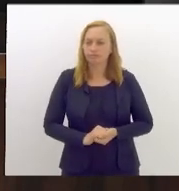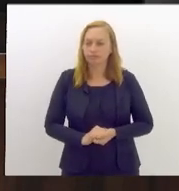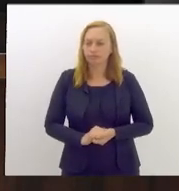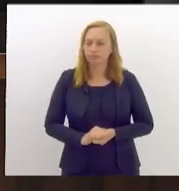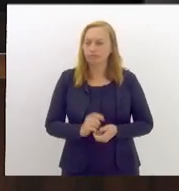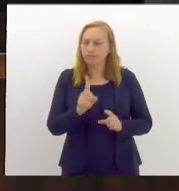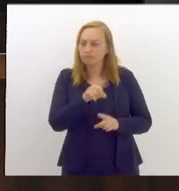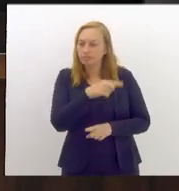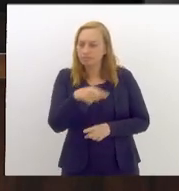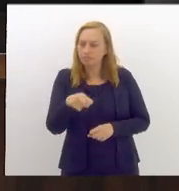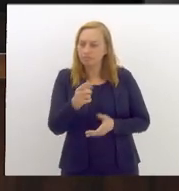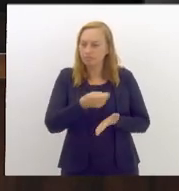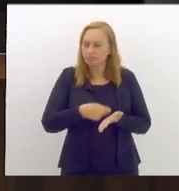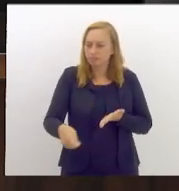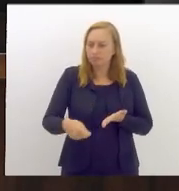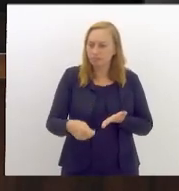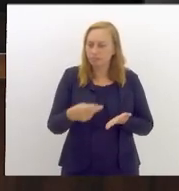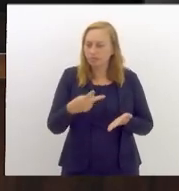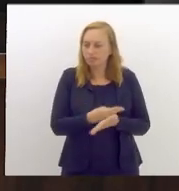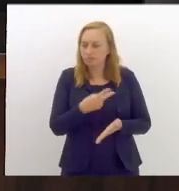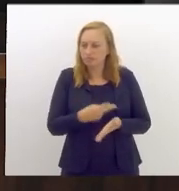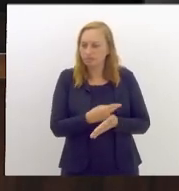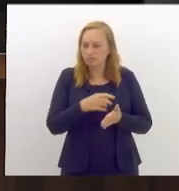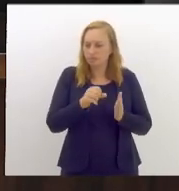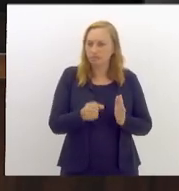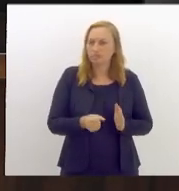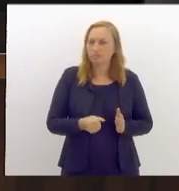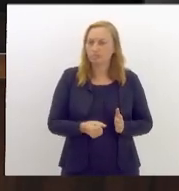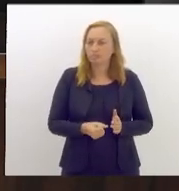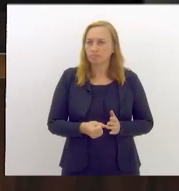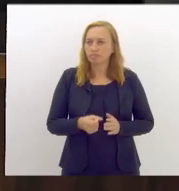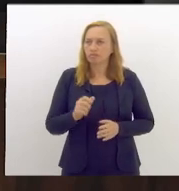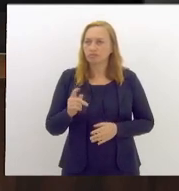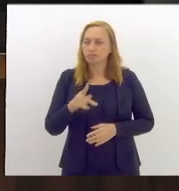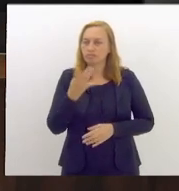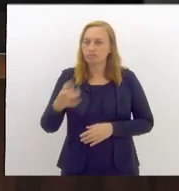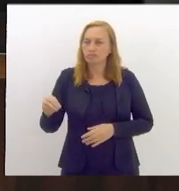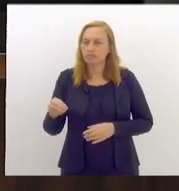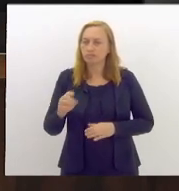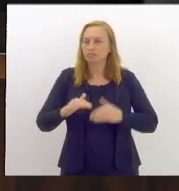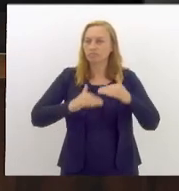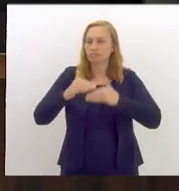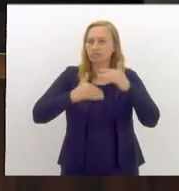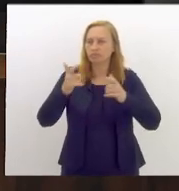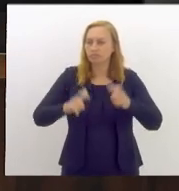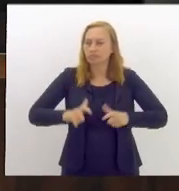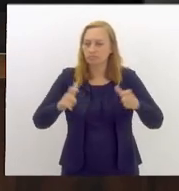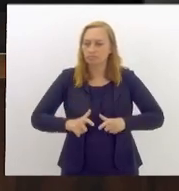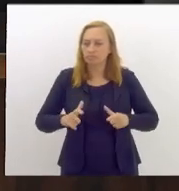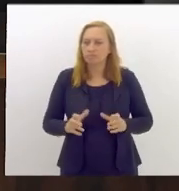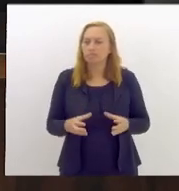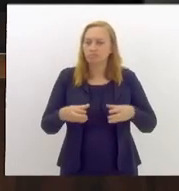cancelamento de inscrição indevida de tombamento do terreno para a promoção esse momento local